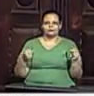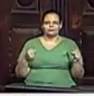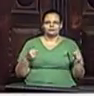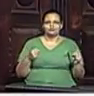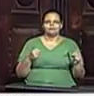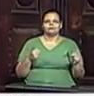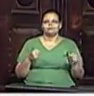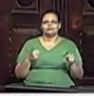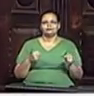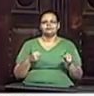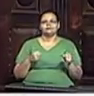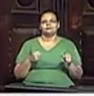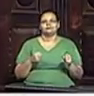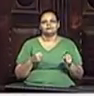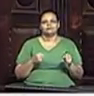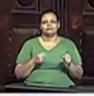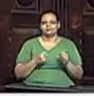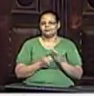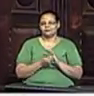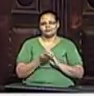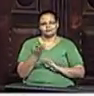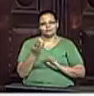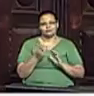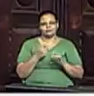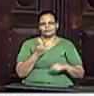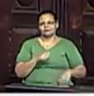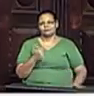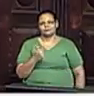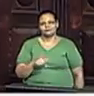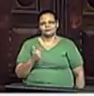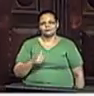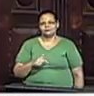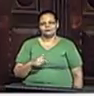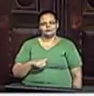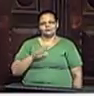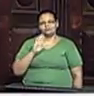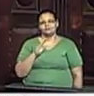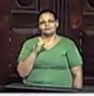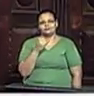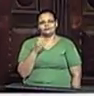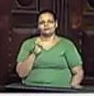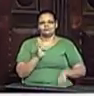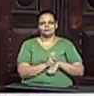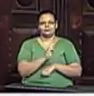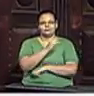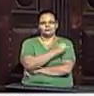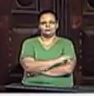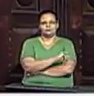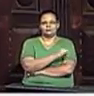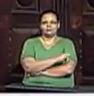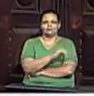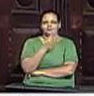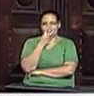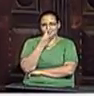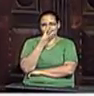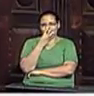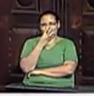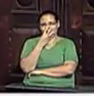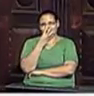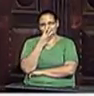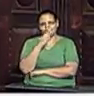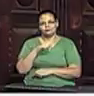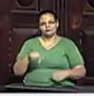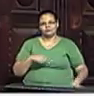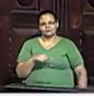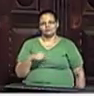com uma malha viária várias e várias vezes superiores ao Estado do Rio de Janeiro. É incrível a situação em